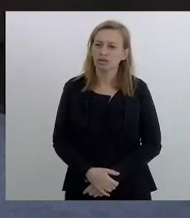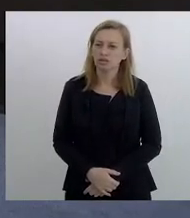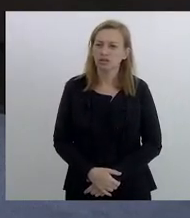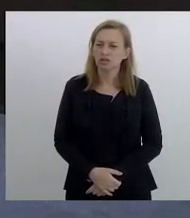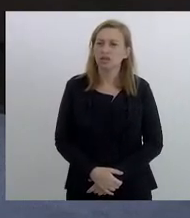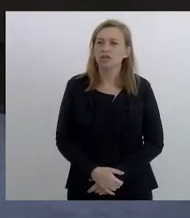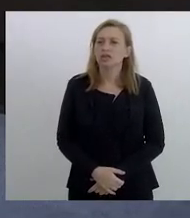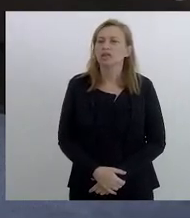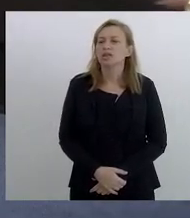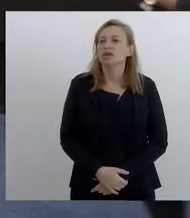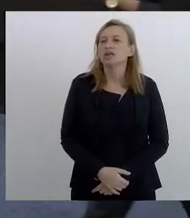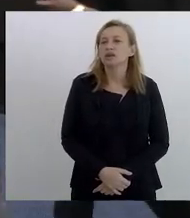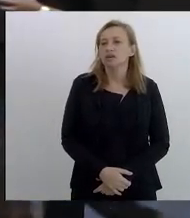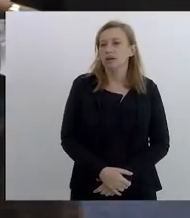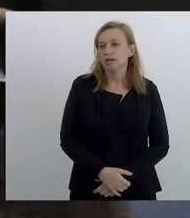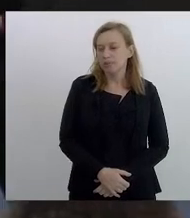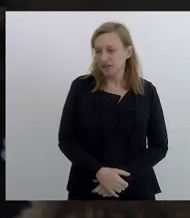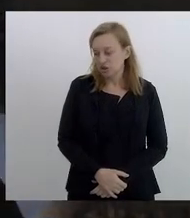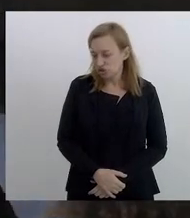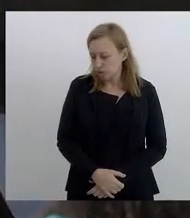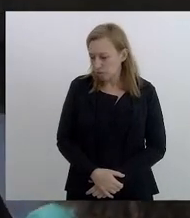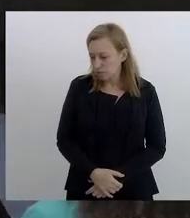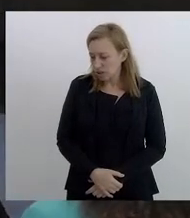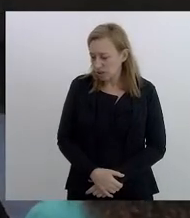Deputada Marta Rocha, por favor.